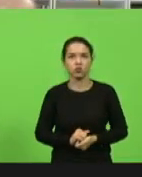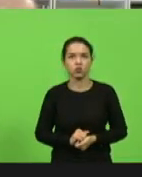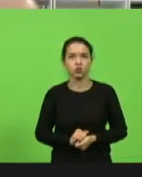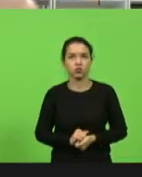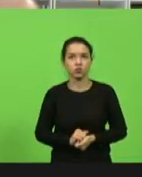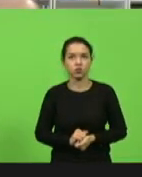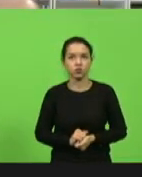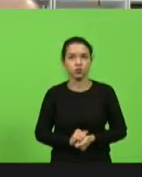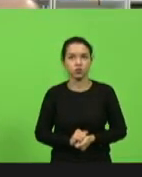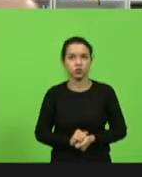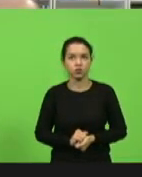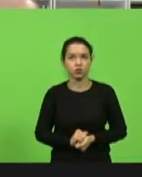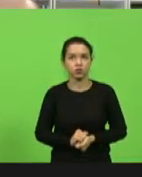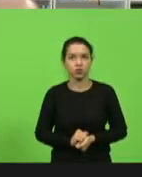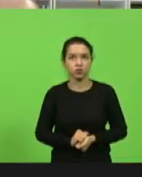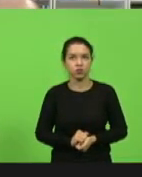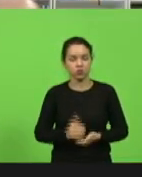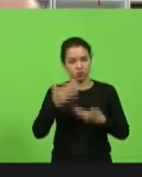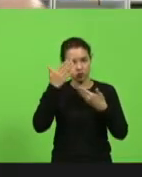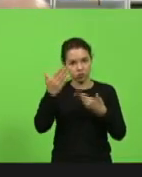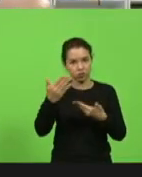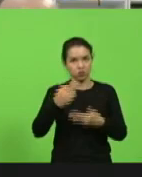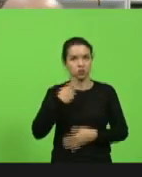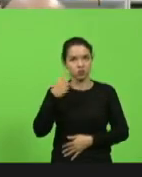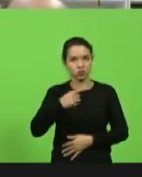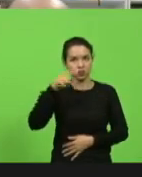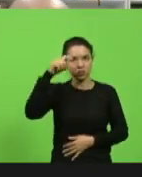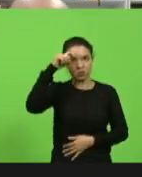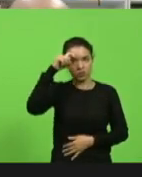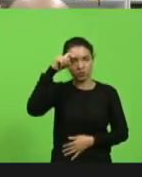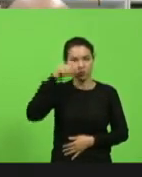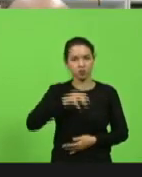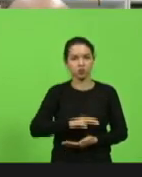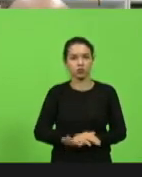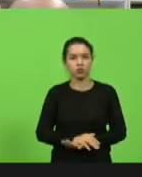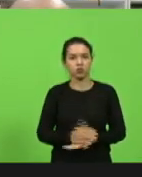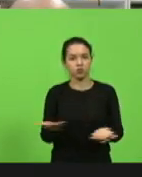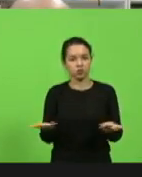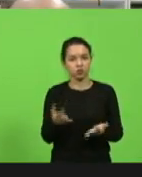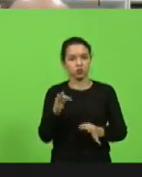Obrigado, deputado Marcos Vieira. Na sequência, tem a palavra o desembargador Roberto Lucas Pacheco.